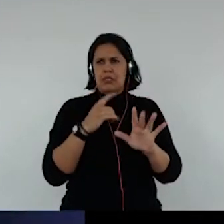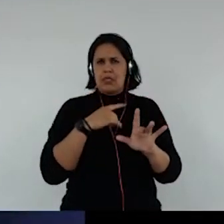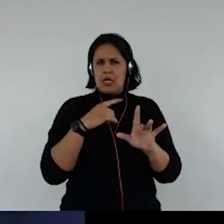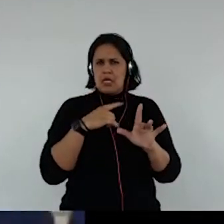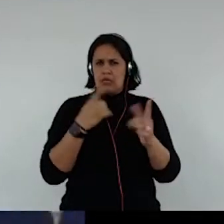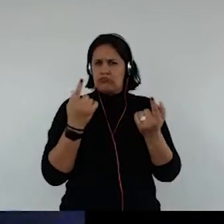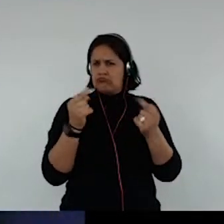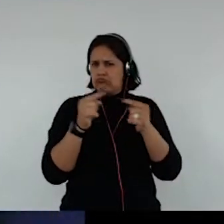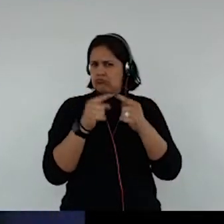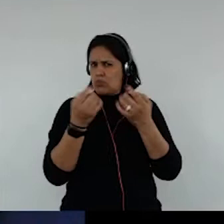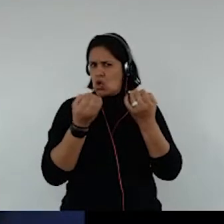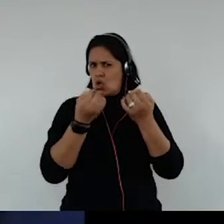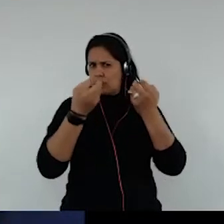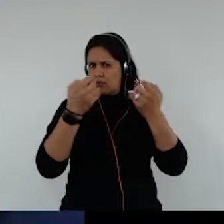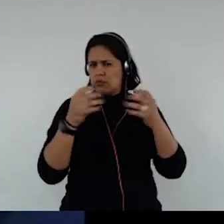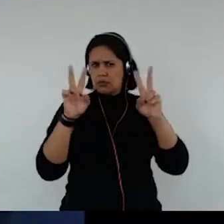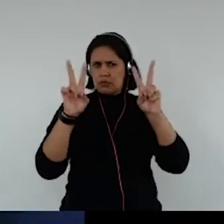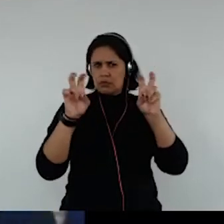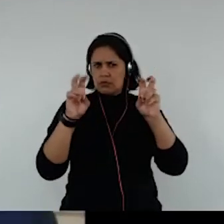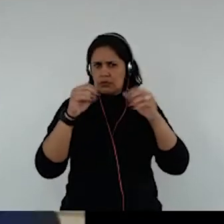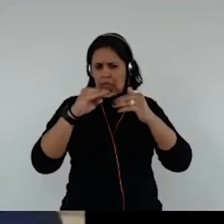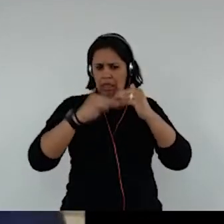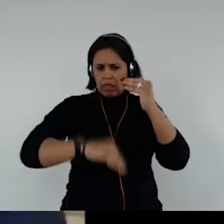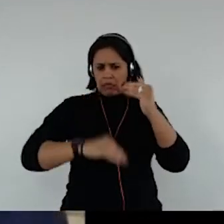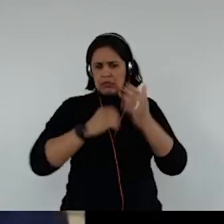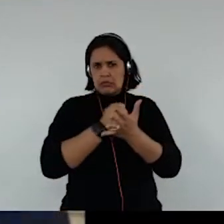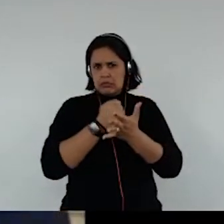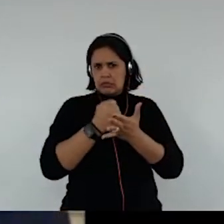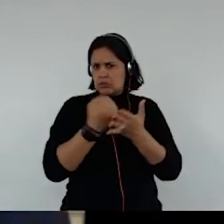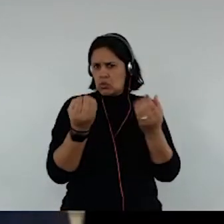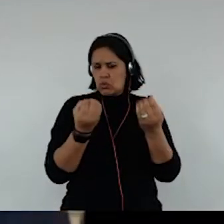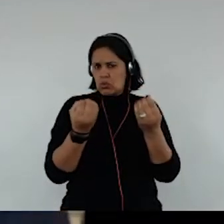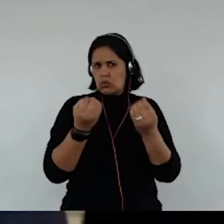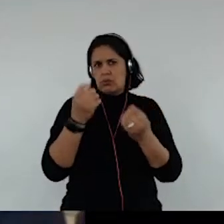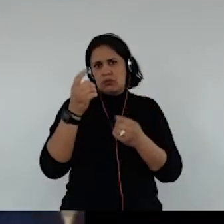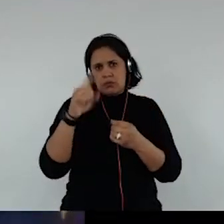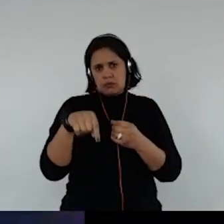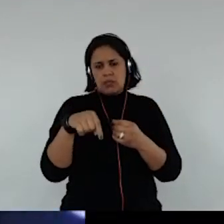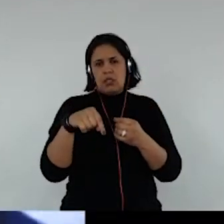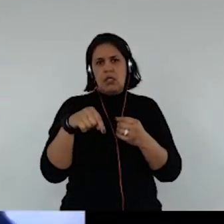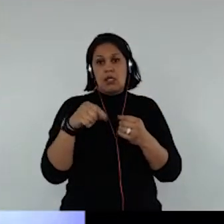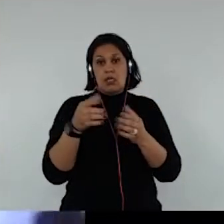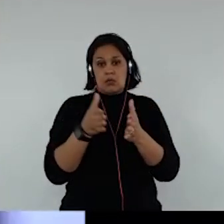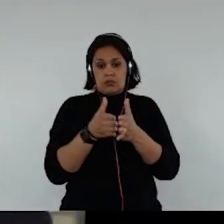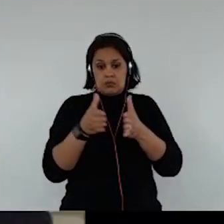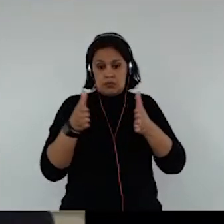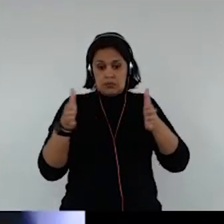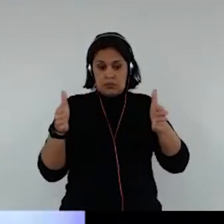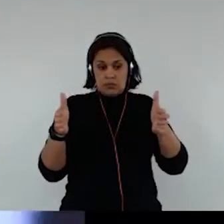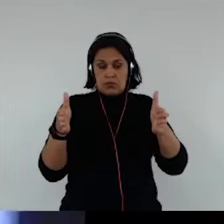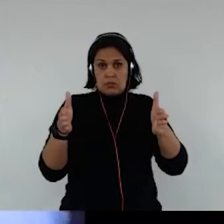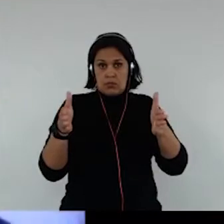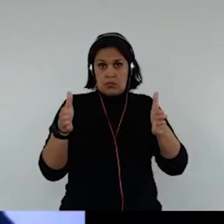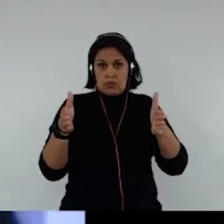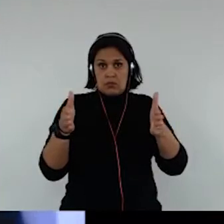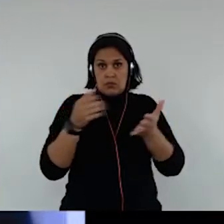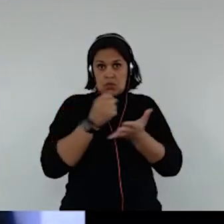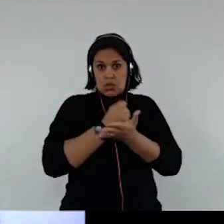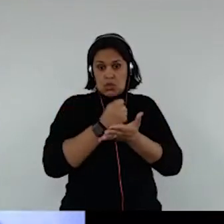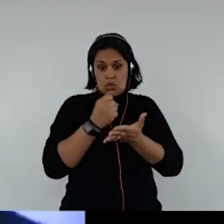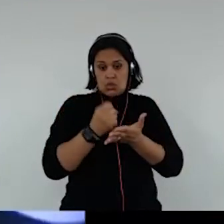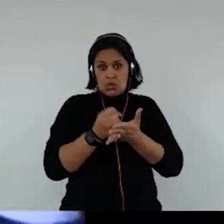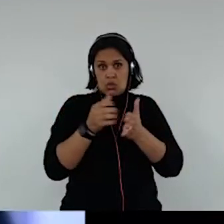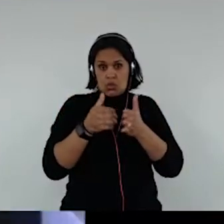desequilíbrio contratual em contratos de duração, que a doutrina chama contratos de duração, contratos